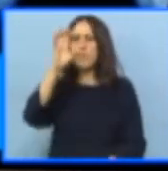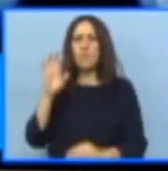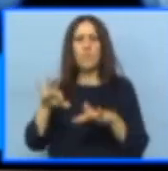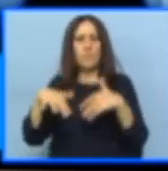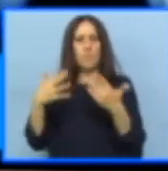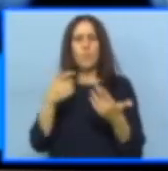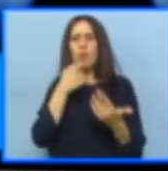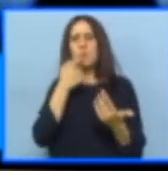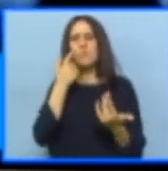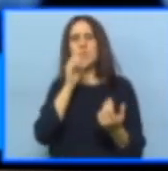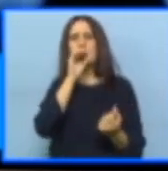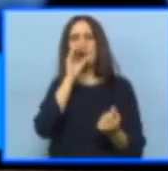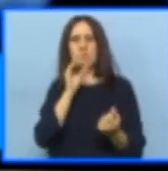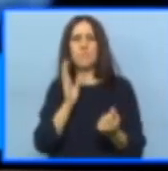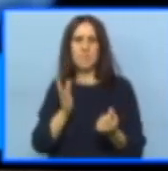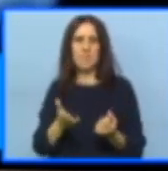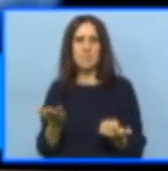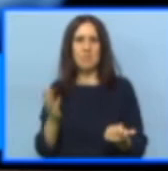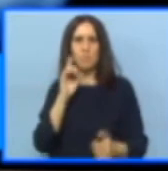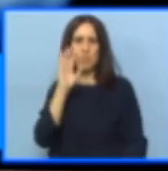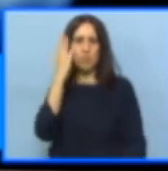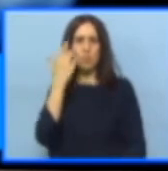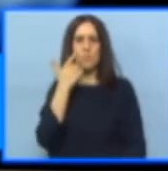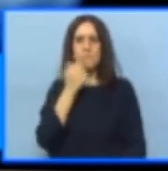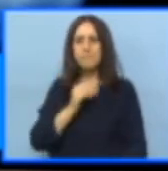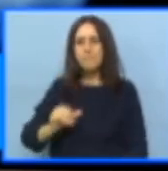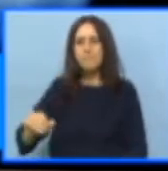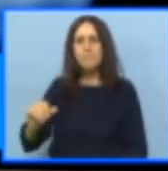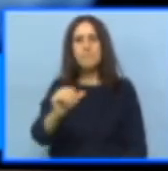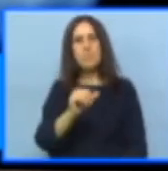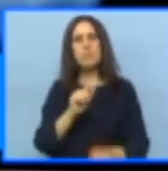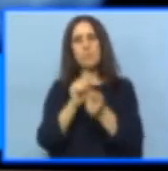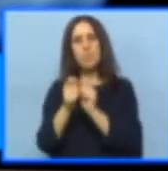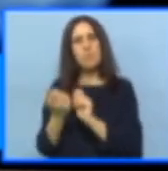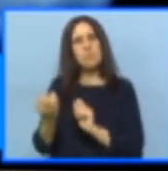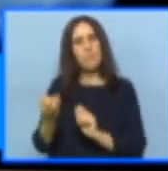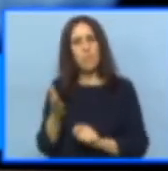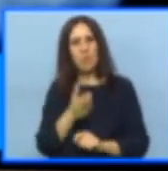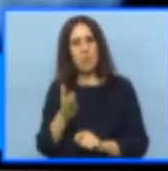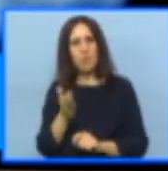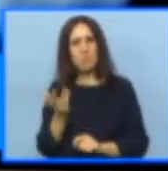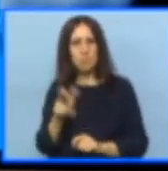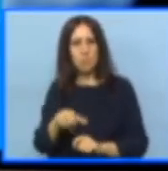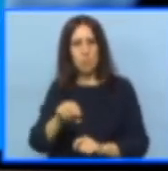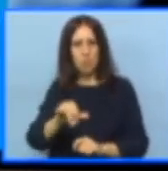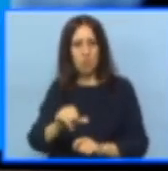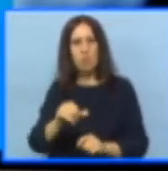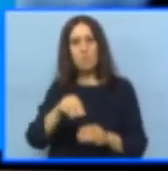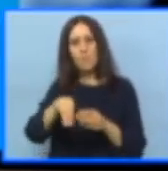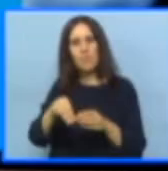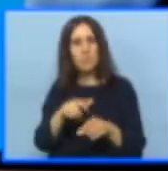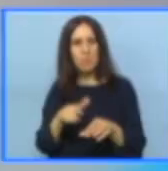precisam de conhecer, ou julgo que é importante conhecerem esse espaço e conhecerem as mudanças que foram ocorrendo naquele lugar e todo o contexto da